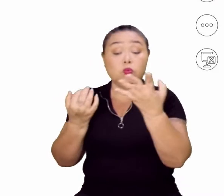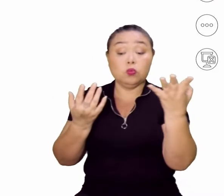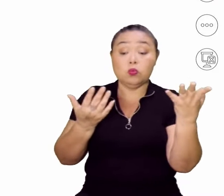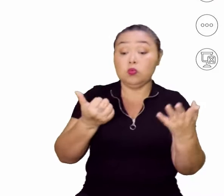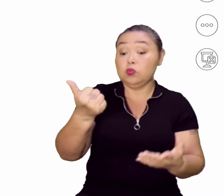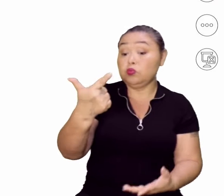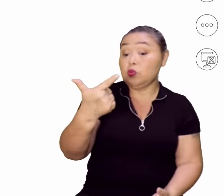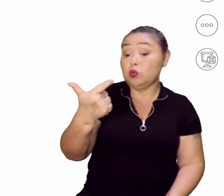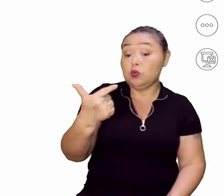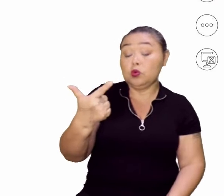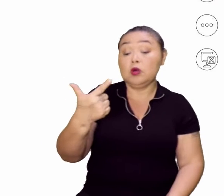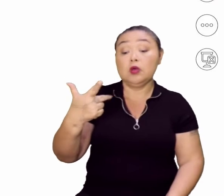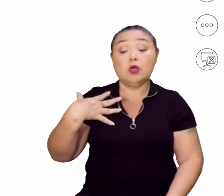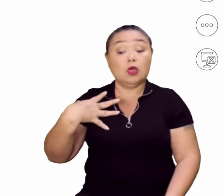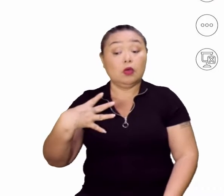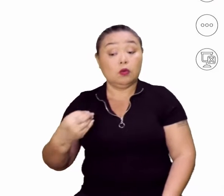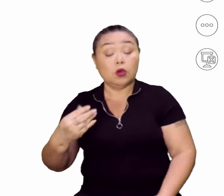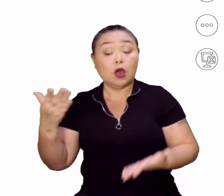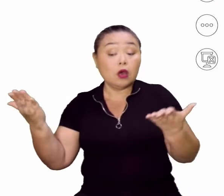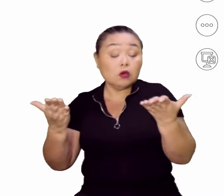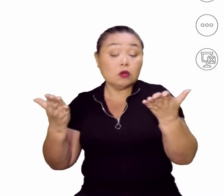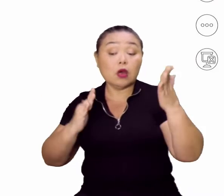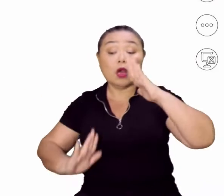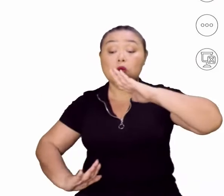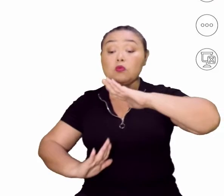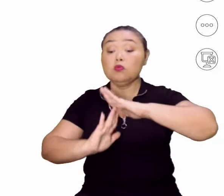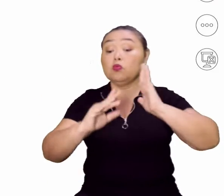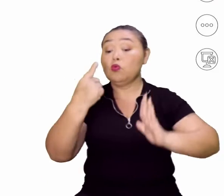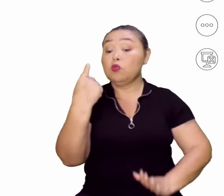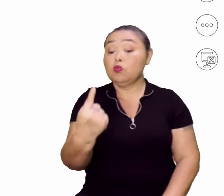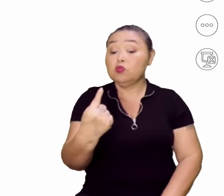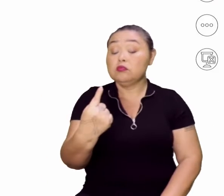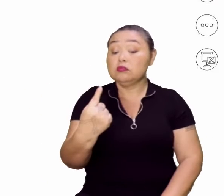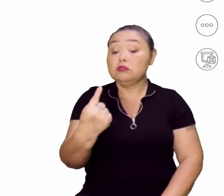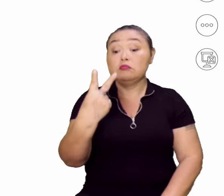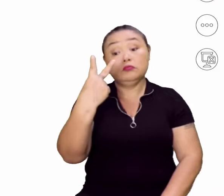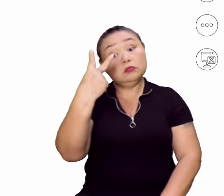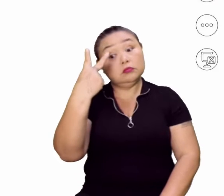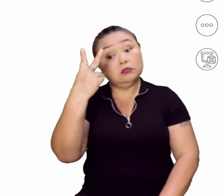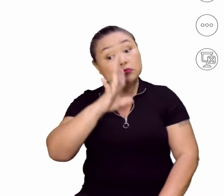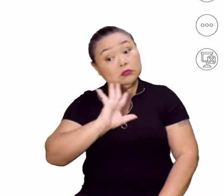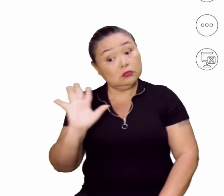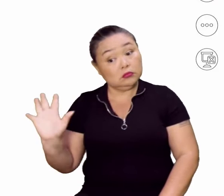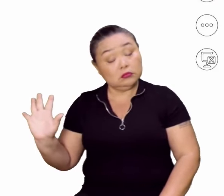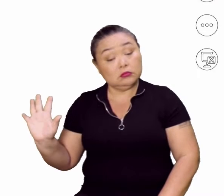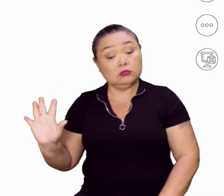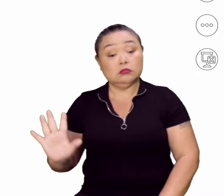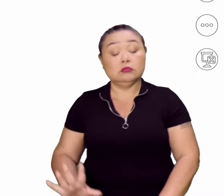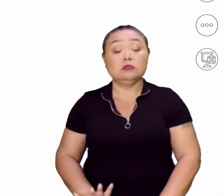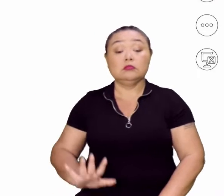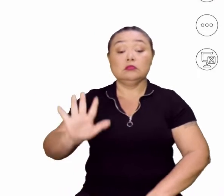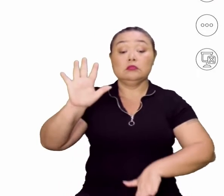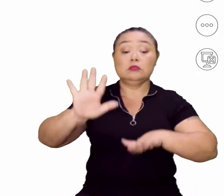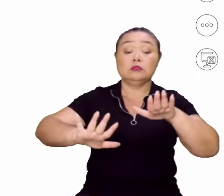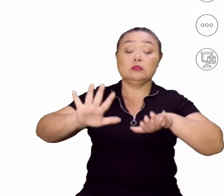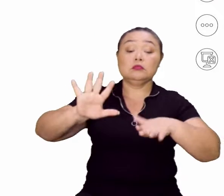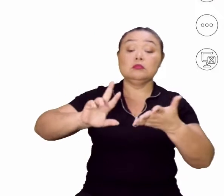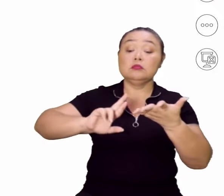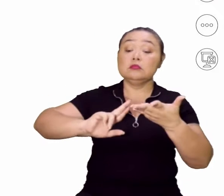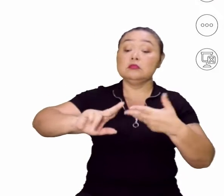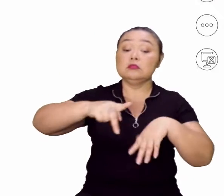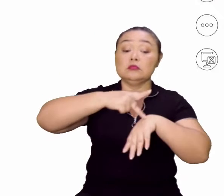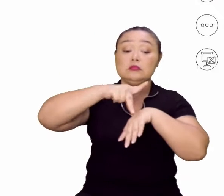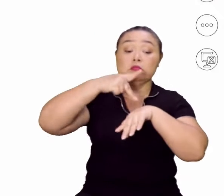famílias de 12, 10 filhos. Agora não, no máximo 1, estourando 2, certo? Vários